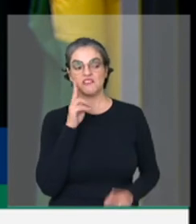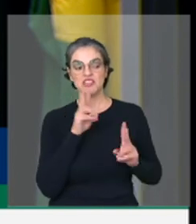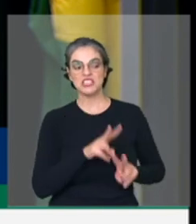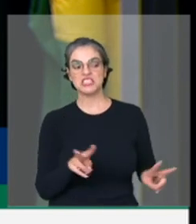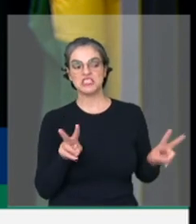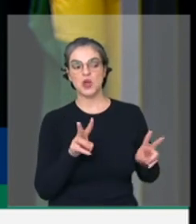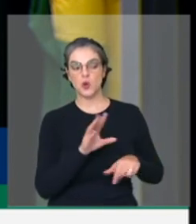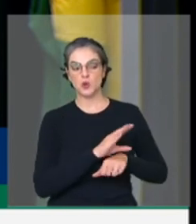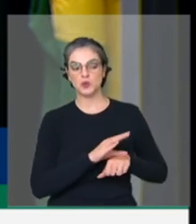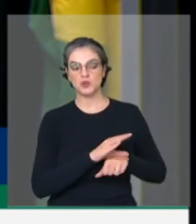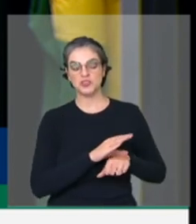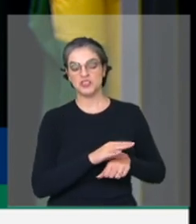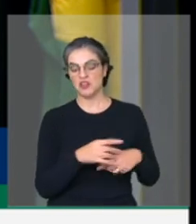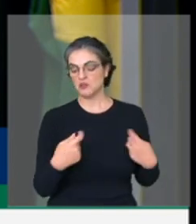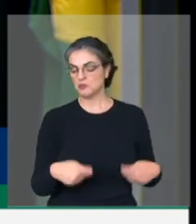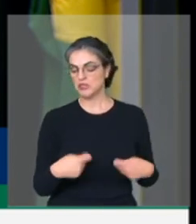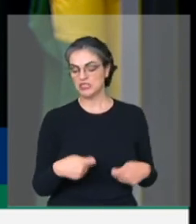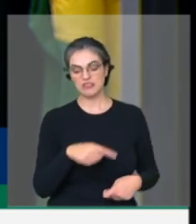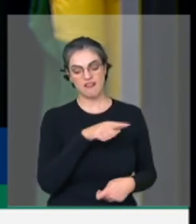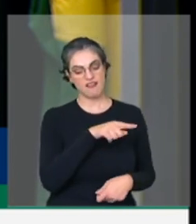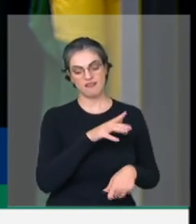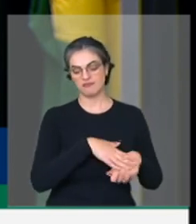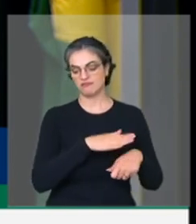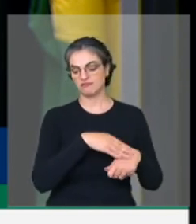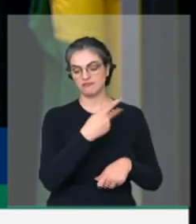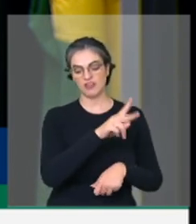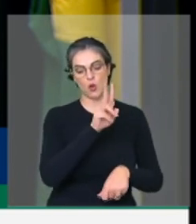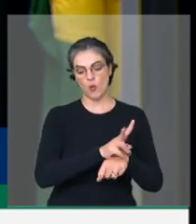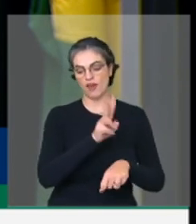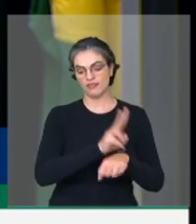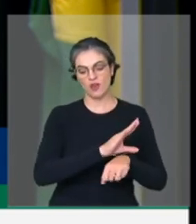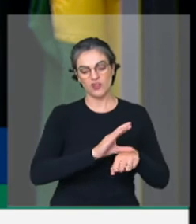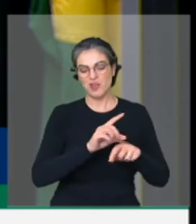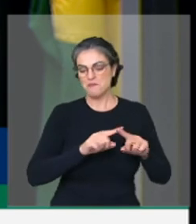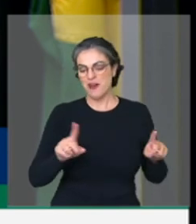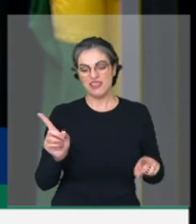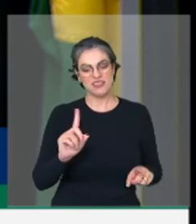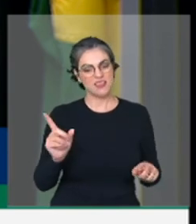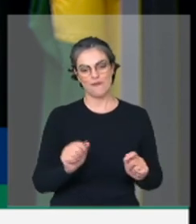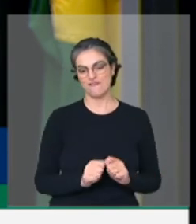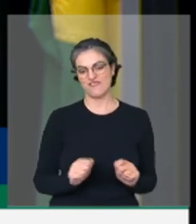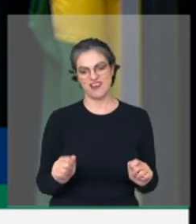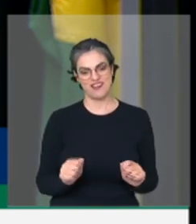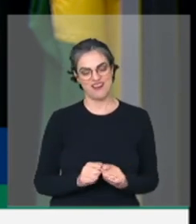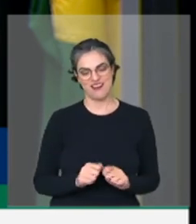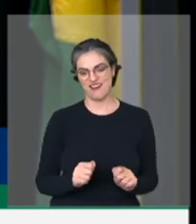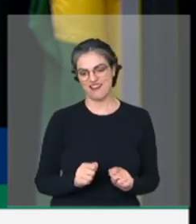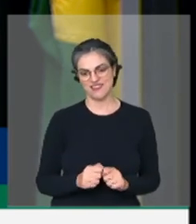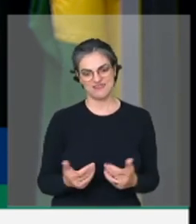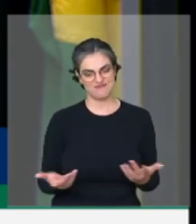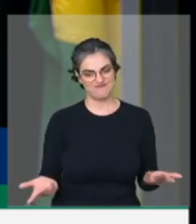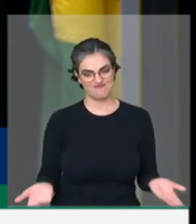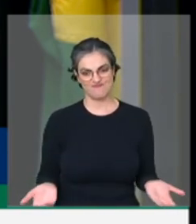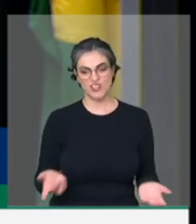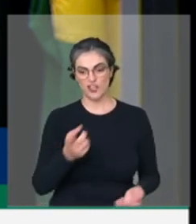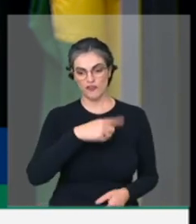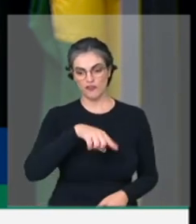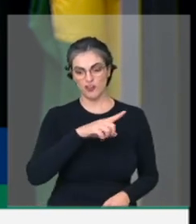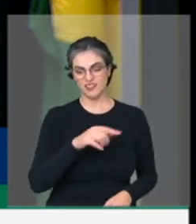ele guardar a Constituição, mas vocês não fazem mais isso. Vocês e seus